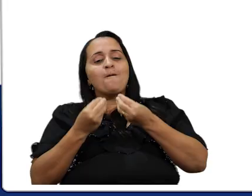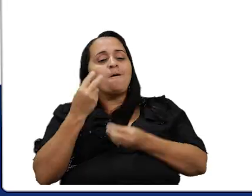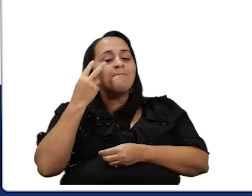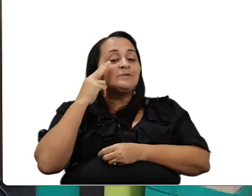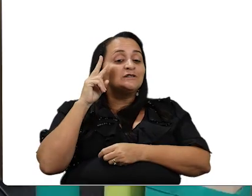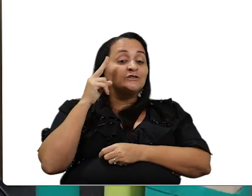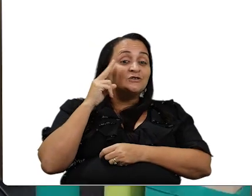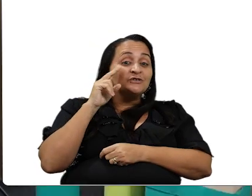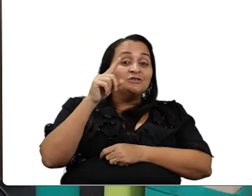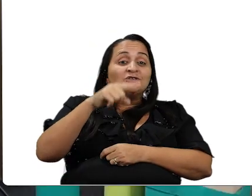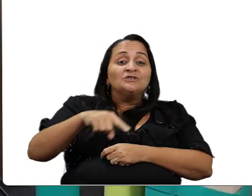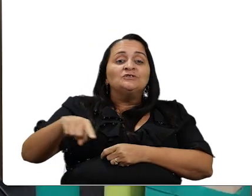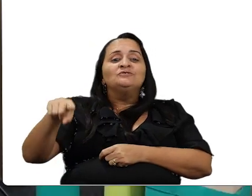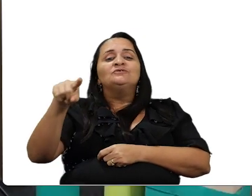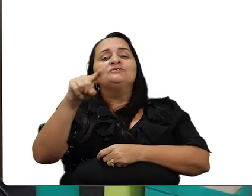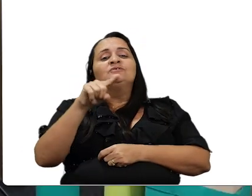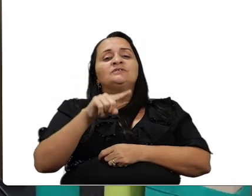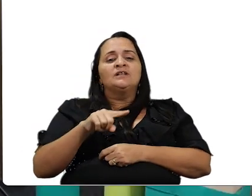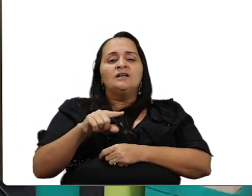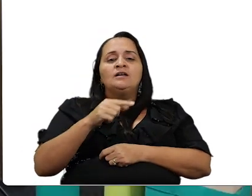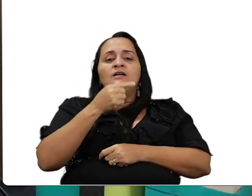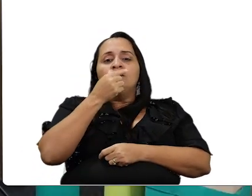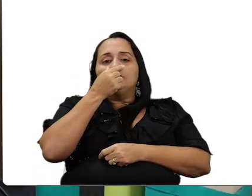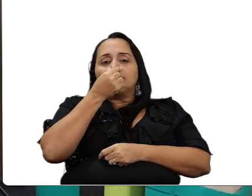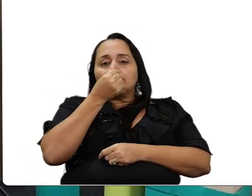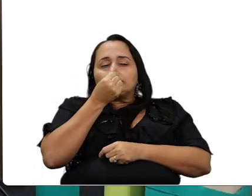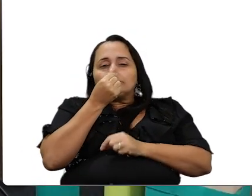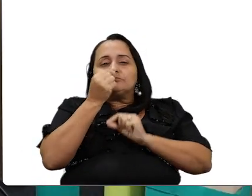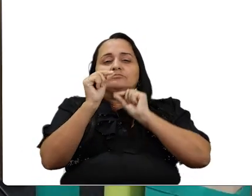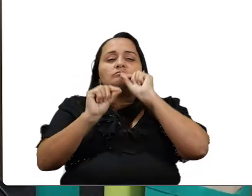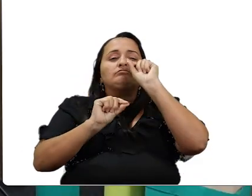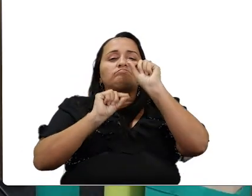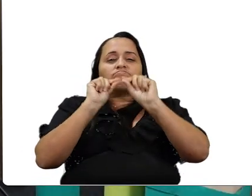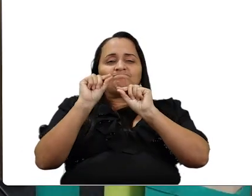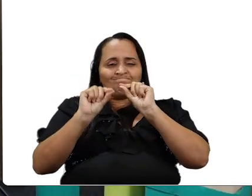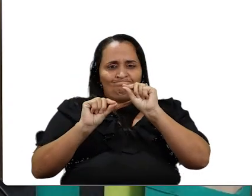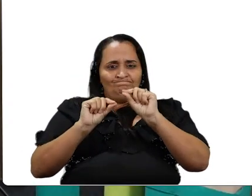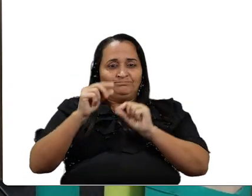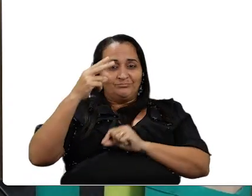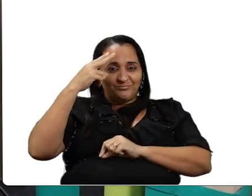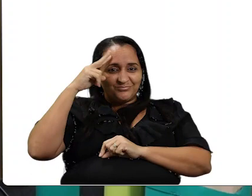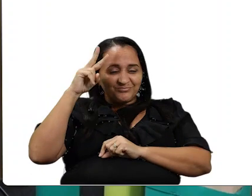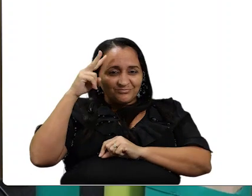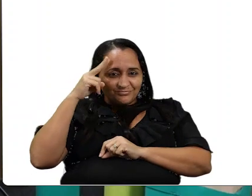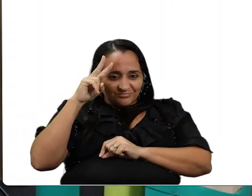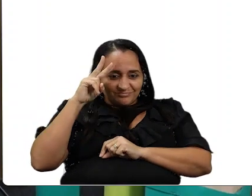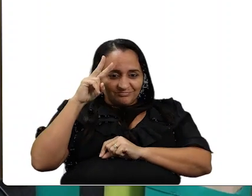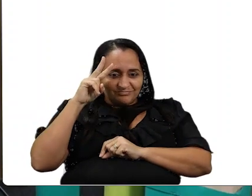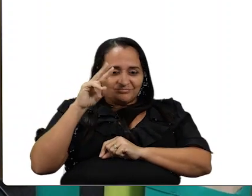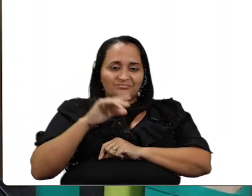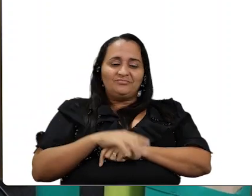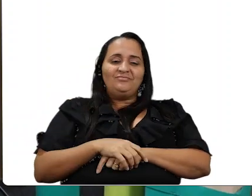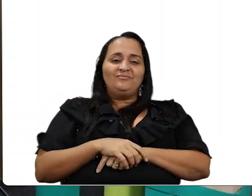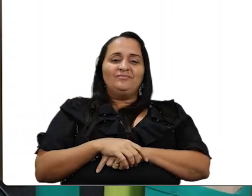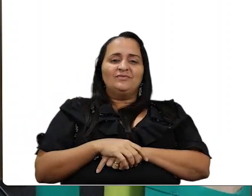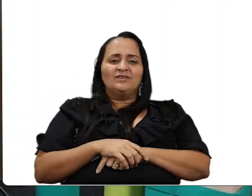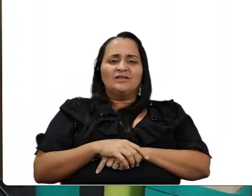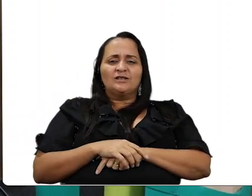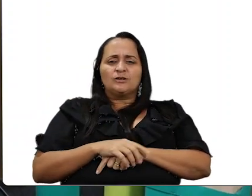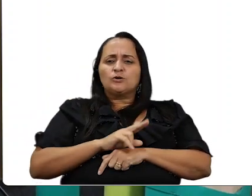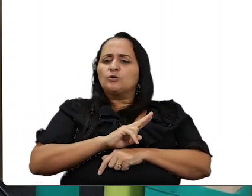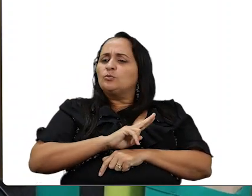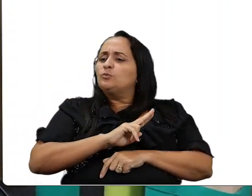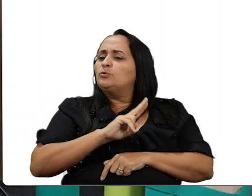vocês que estão aí me ouvindo, nós chamamos de interlocutores. Olha que nome